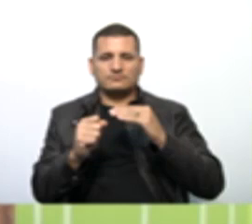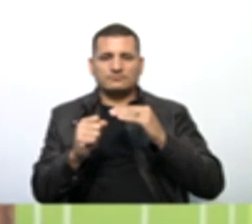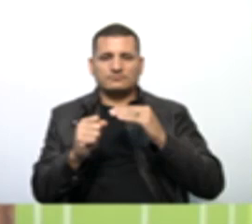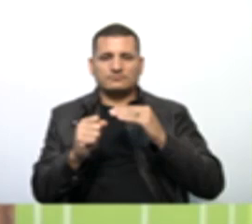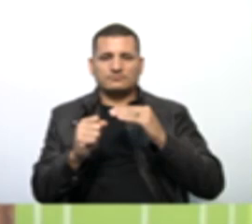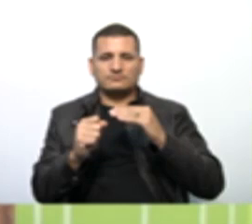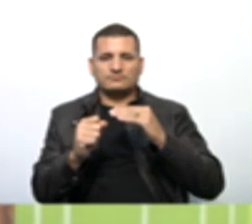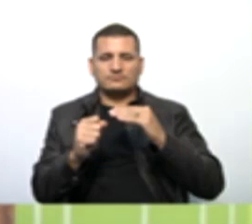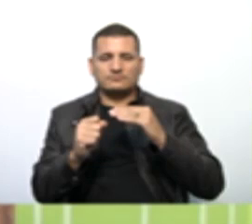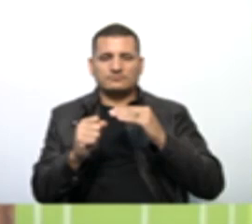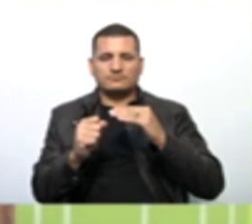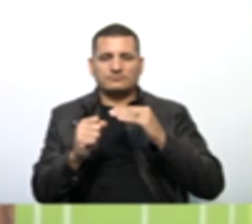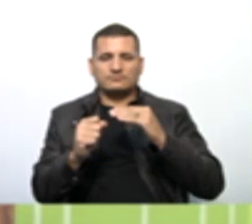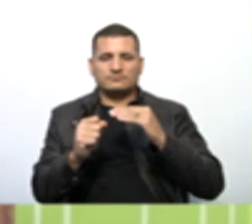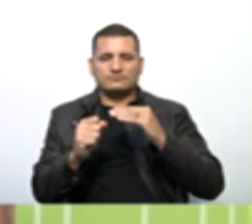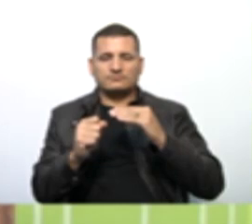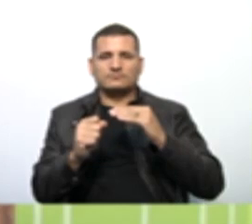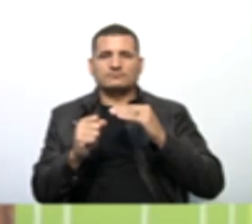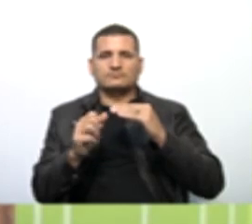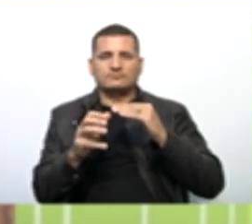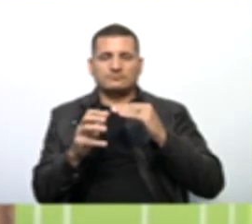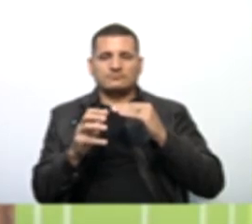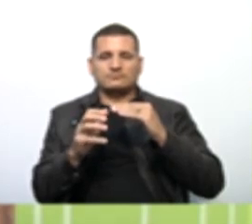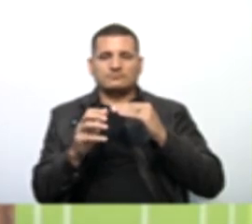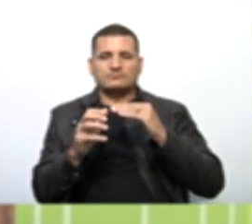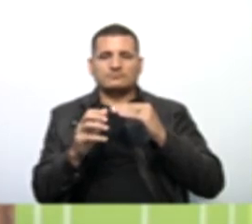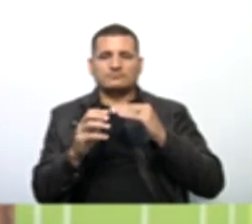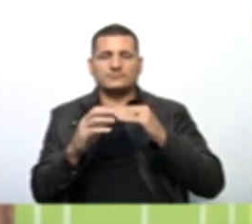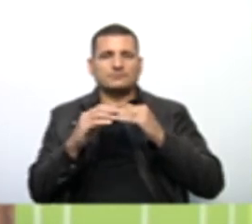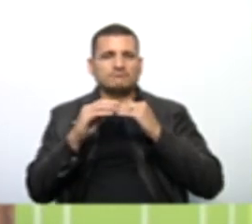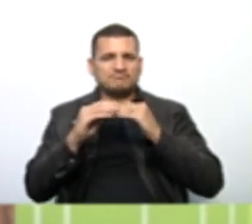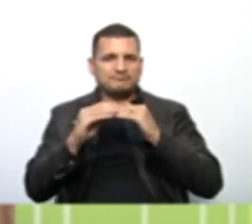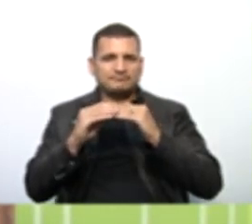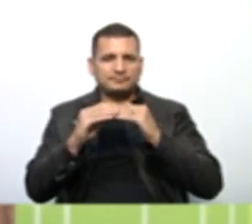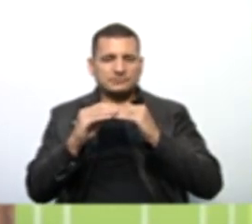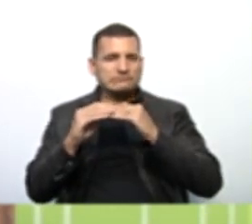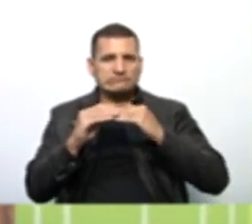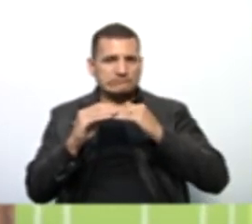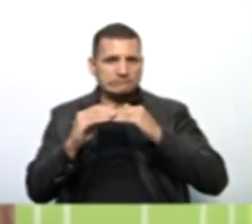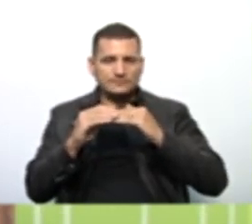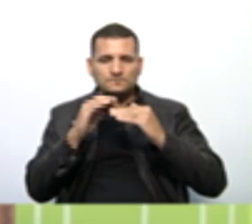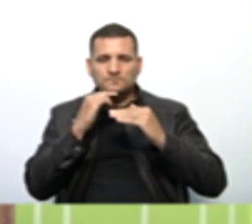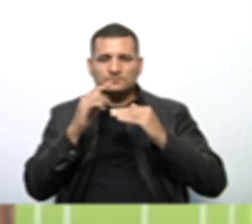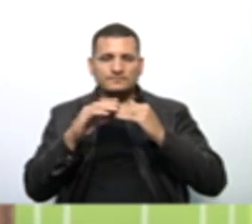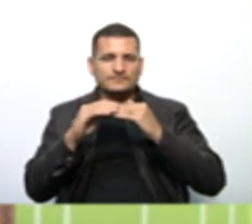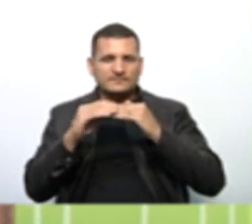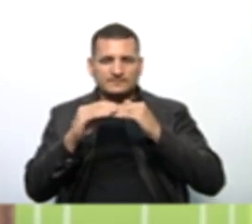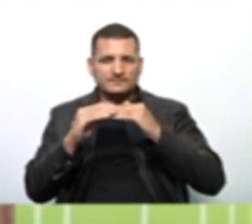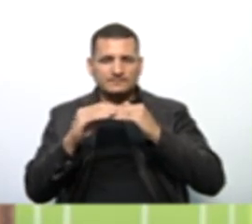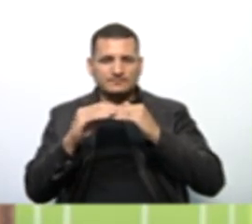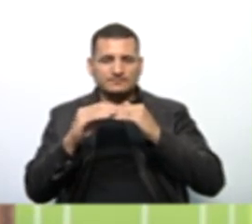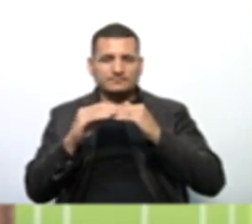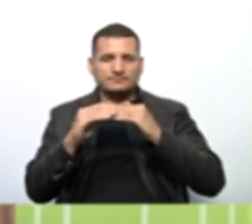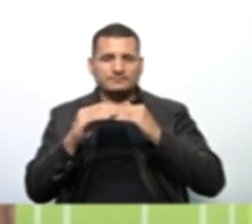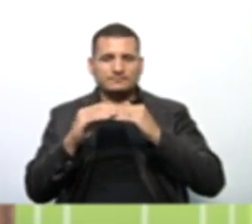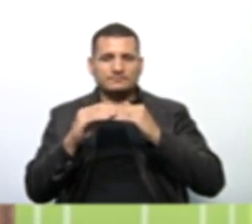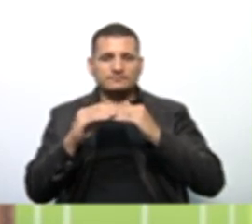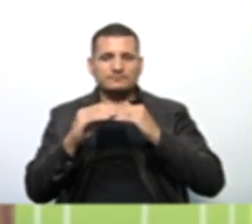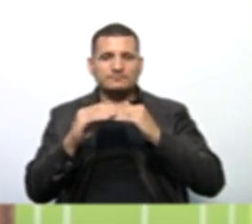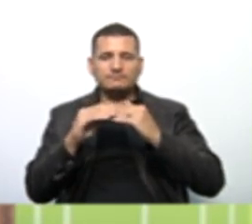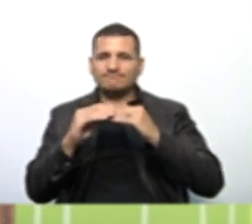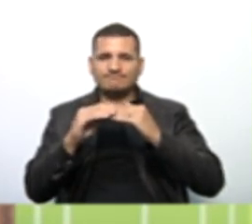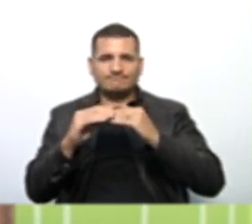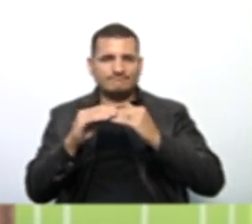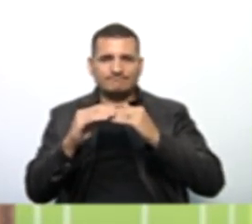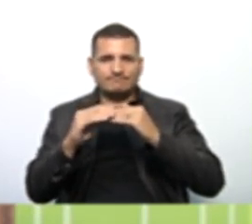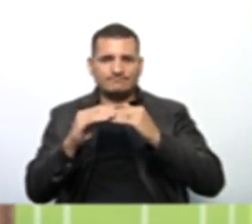coloquei pessoal ele fura o cabo aqui dentro e não sai mais ou seja fixa e pessoal não tem